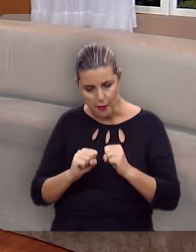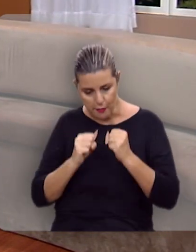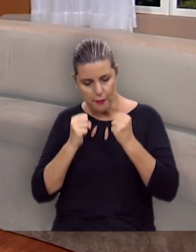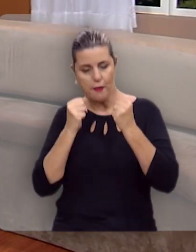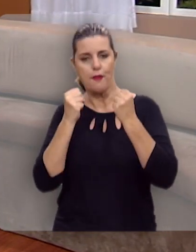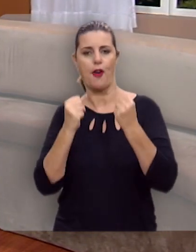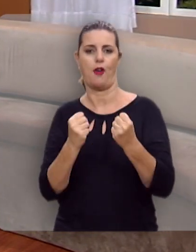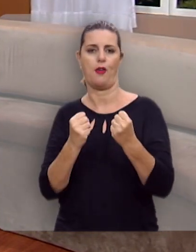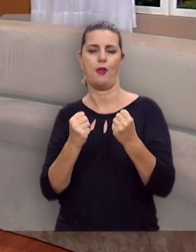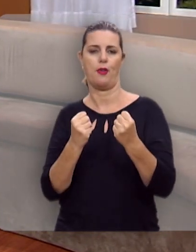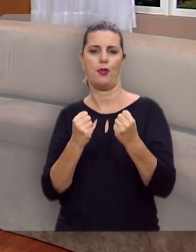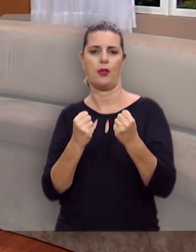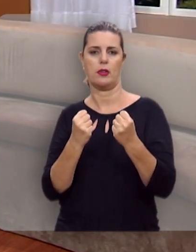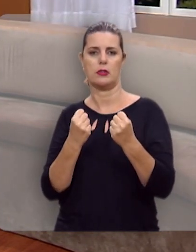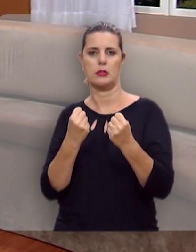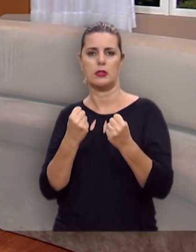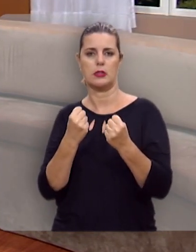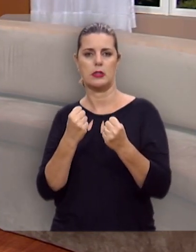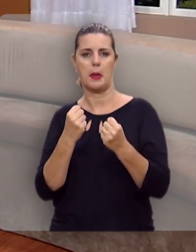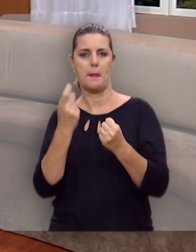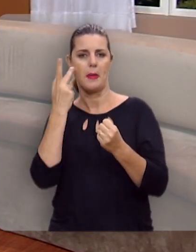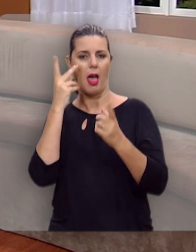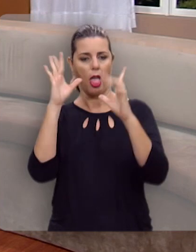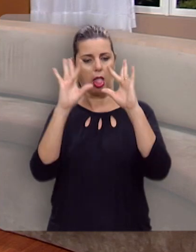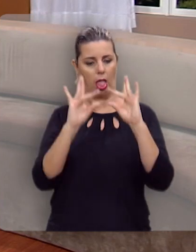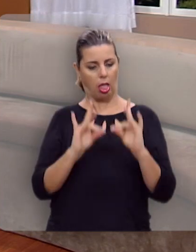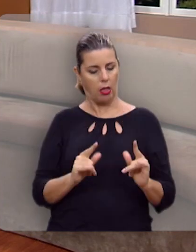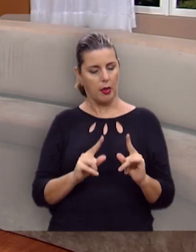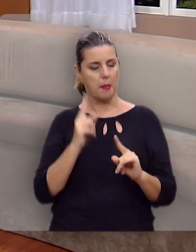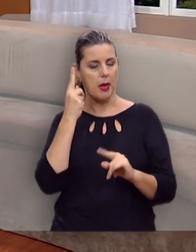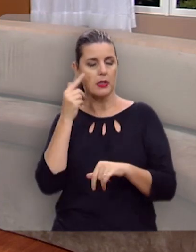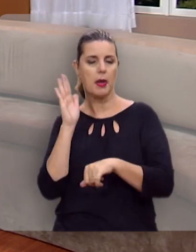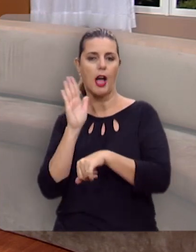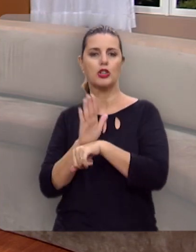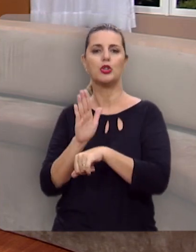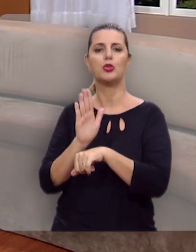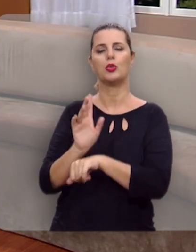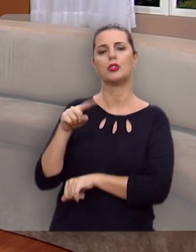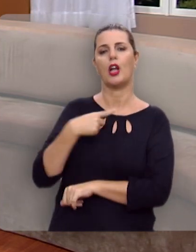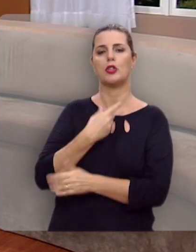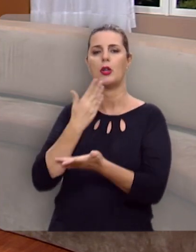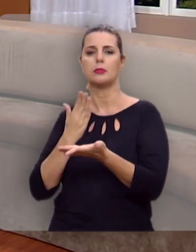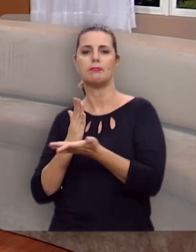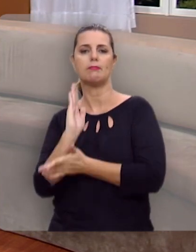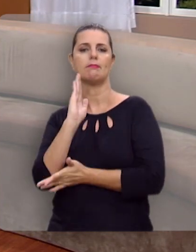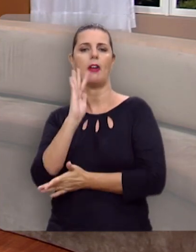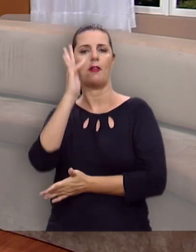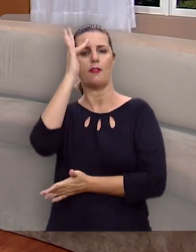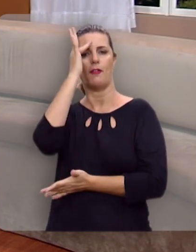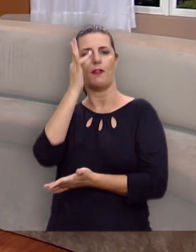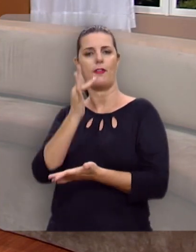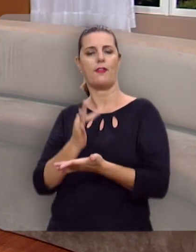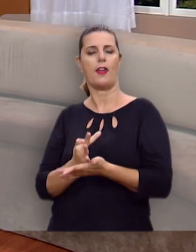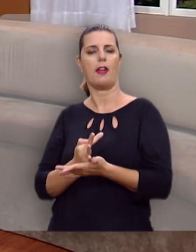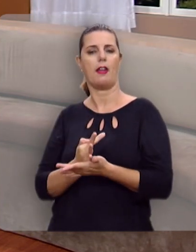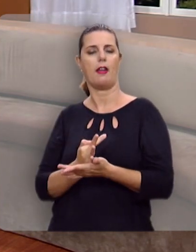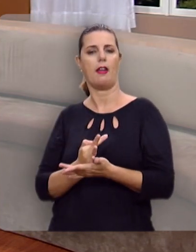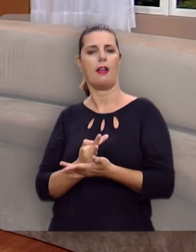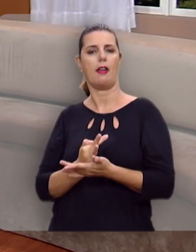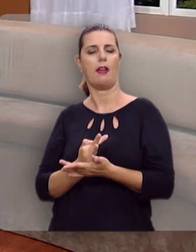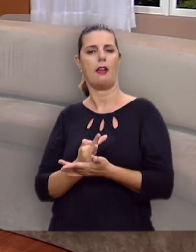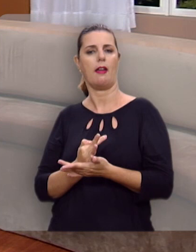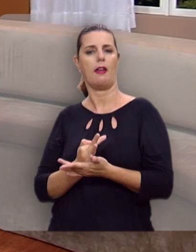alma. Elas não vêm para nos derrotar, mas para nos aprovar, porque Deus prova